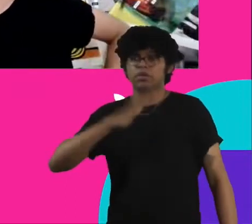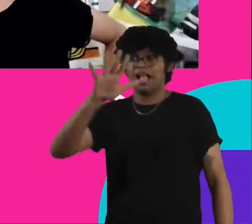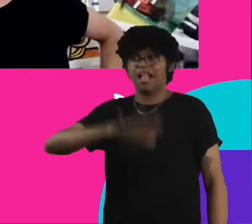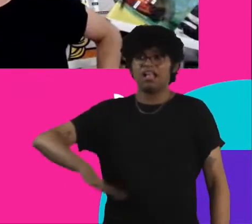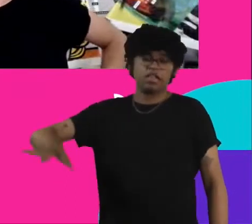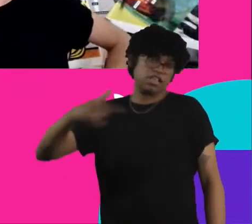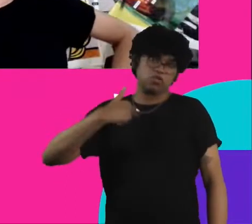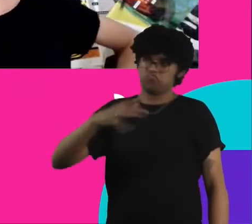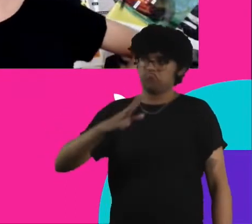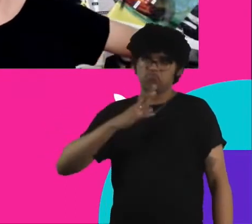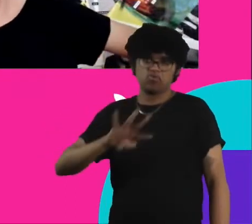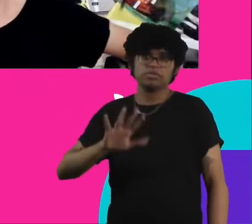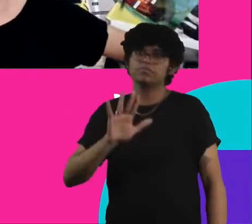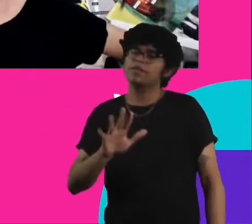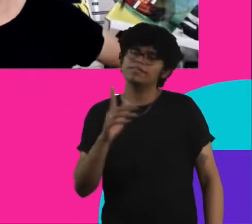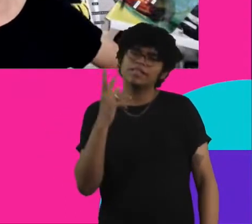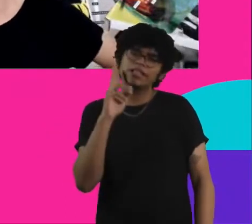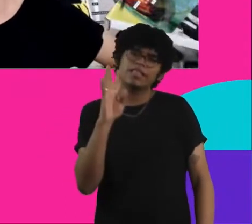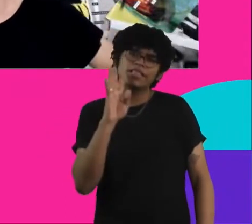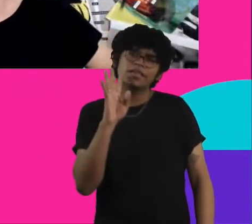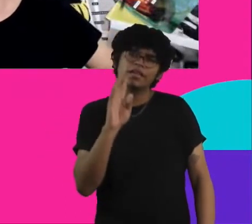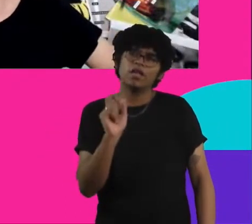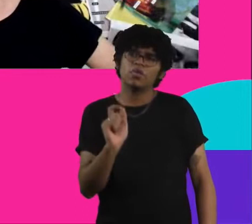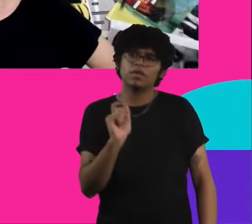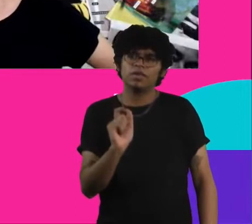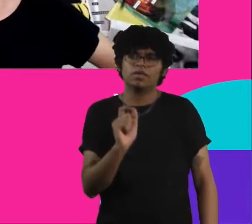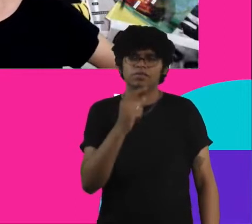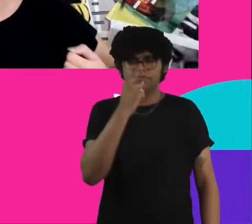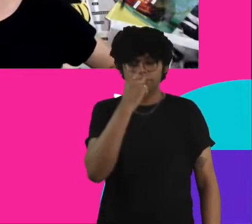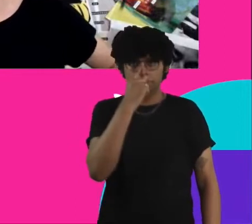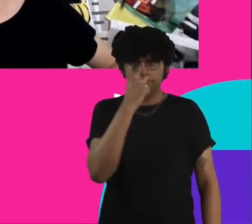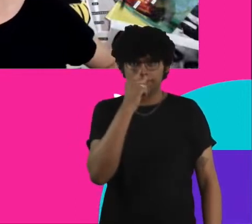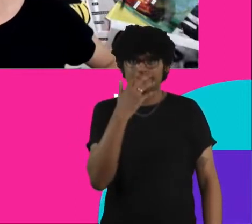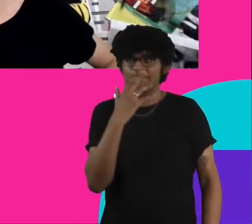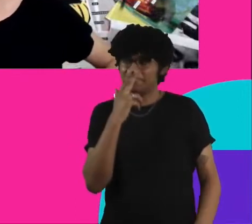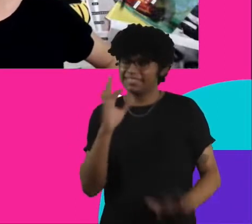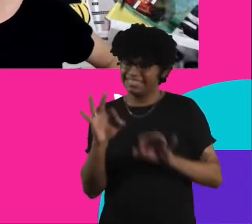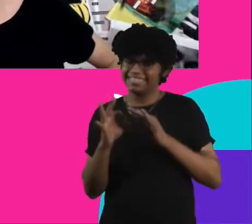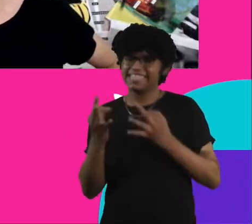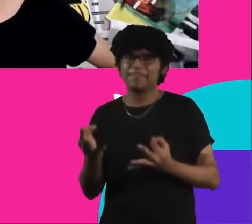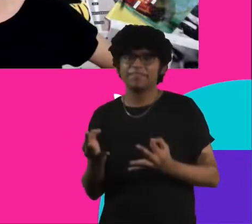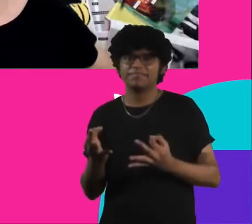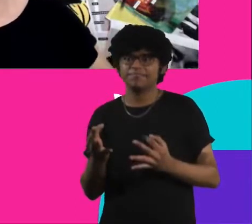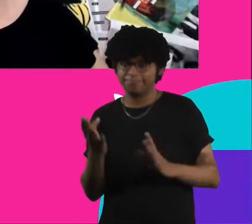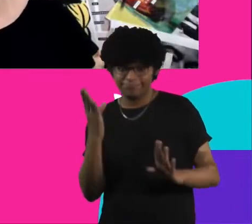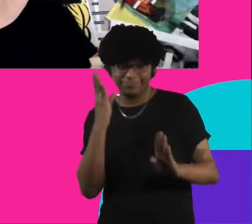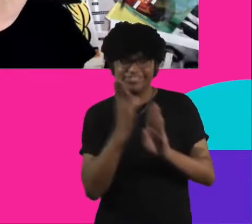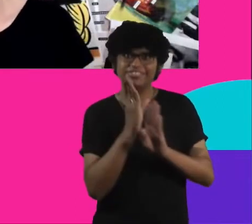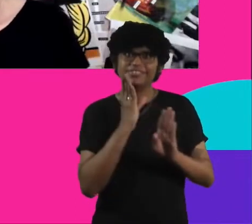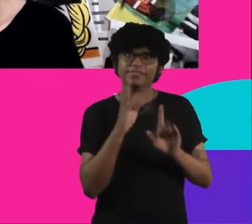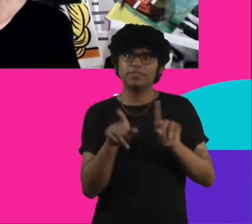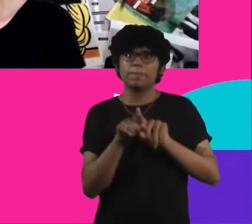tenho. E eu acho tão legal isso que está acontecendo nesse momento. Humildade, descoberta